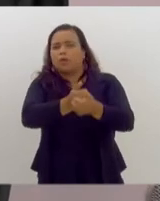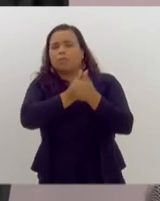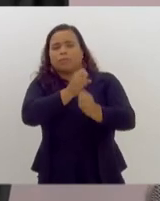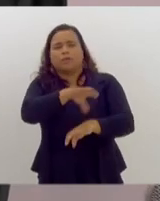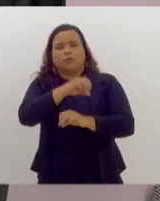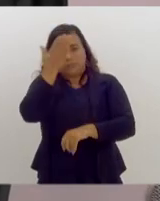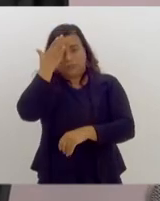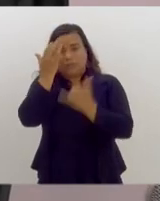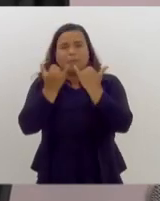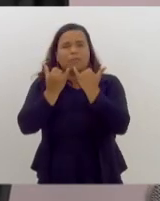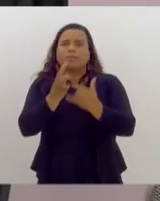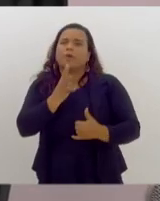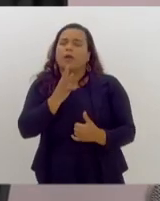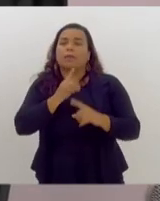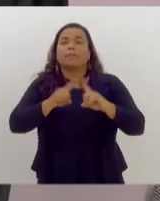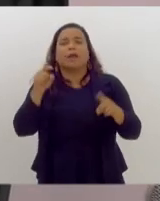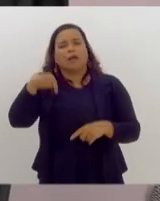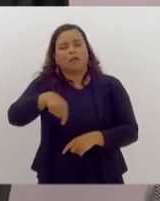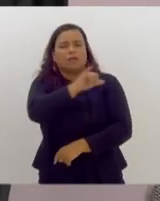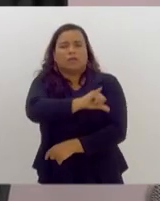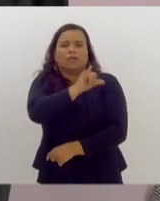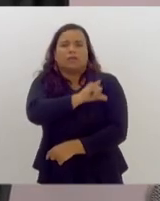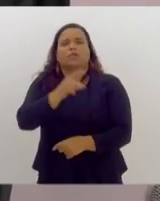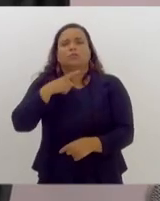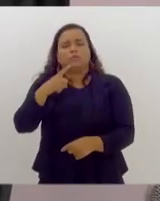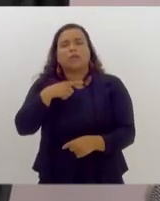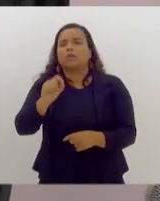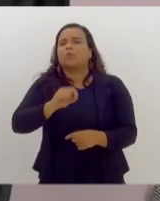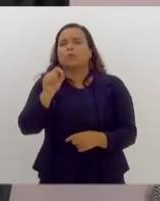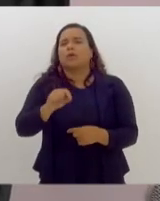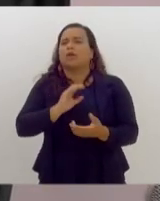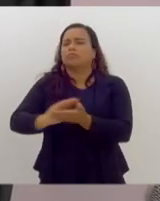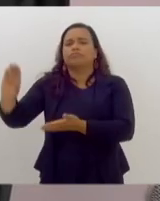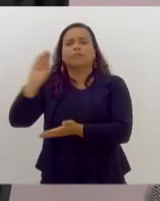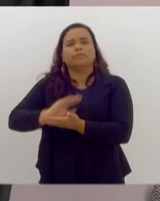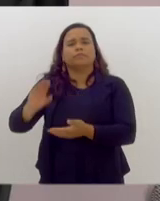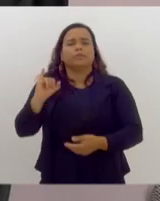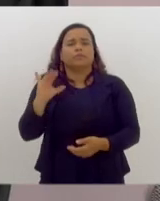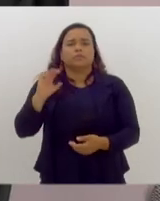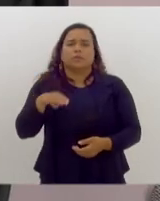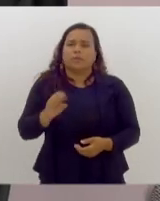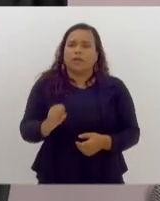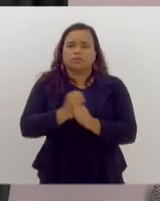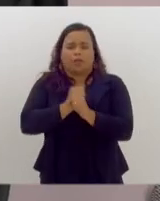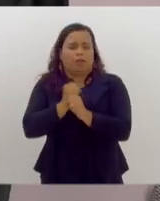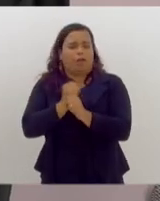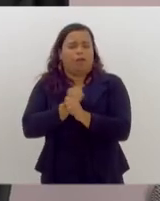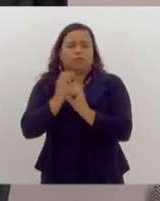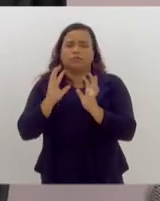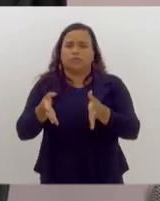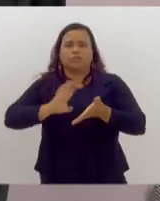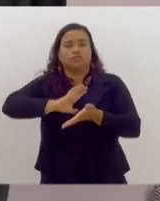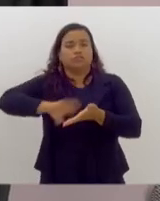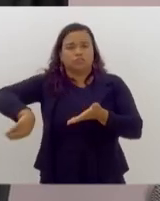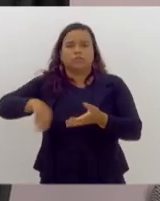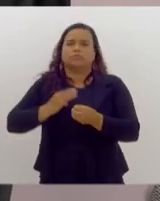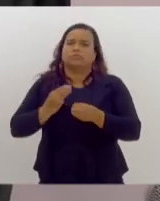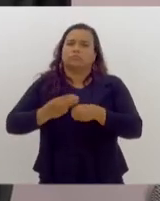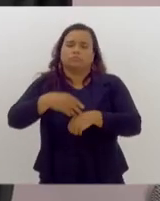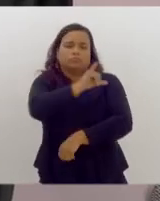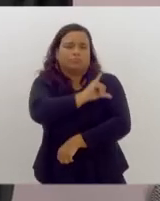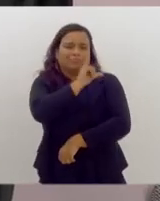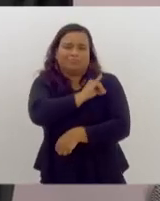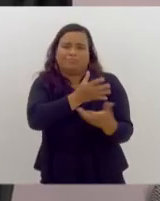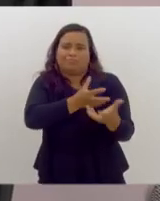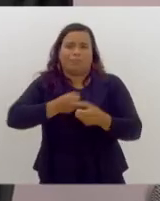dessa informação, mas o Rio de Janeiro vem fazendo um repasse de ICMS há muitos anos, excluindo o município do Rio. O